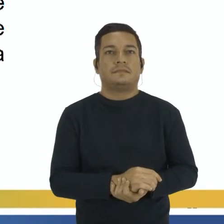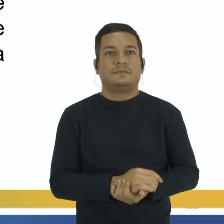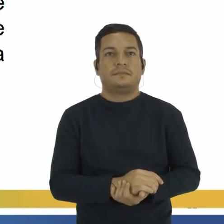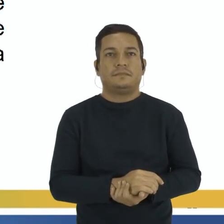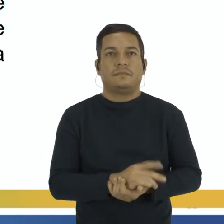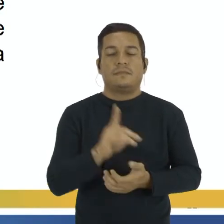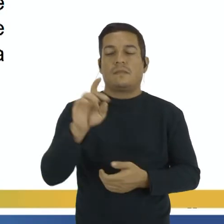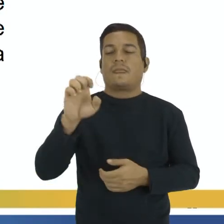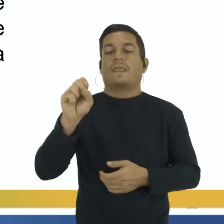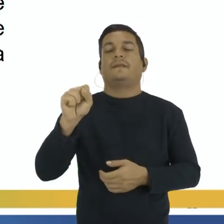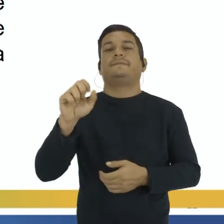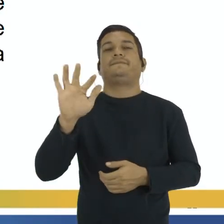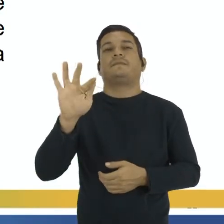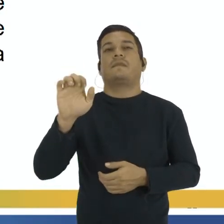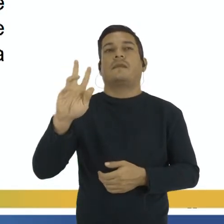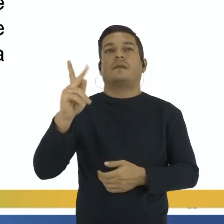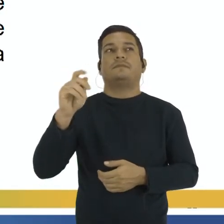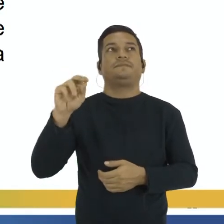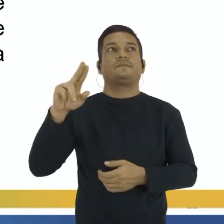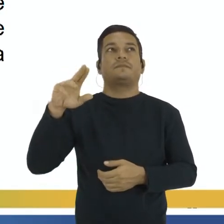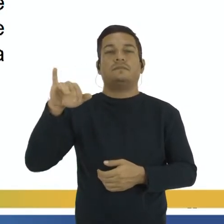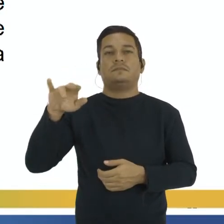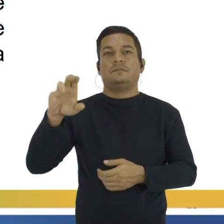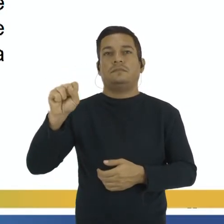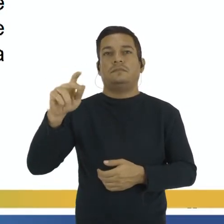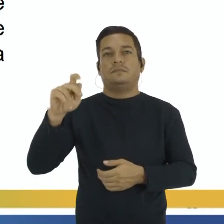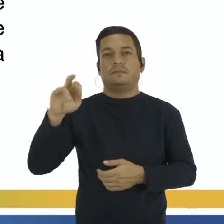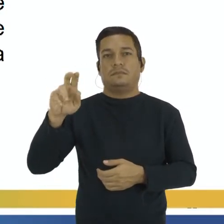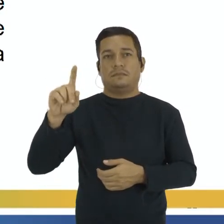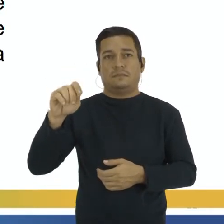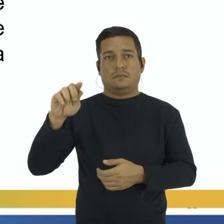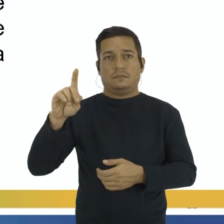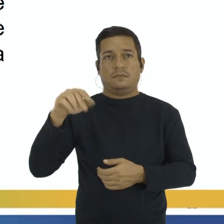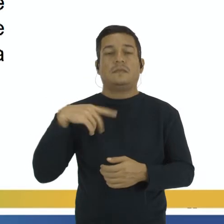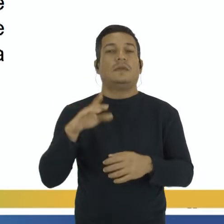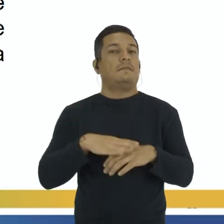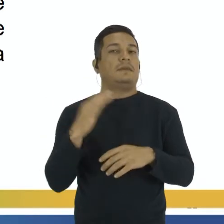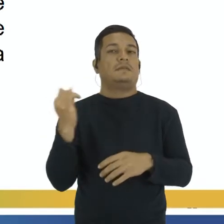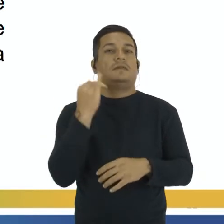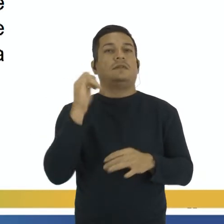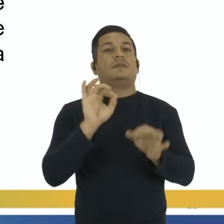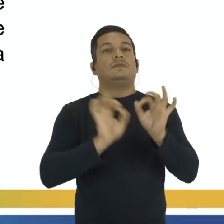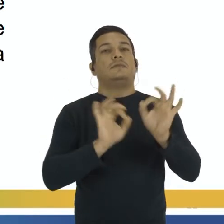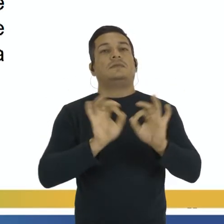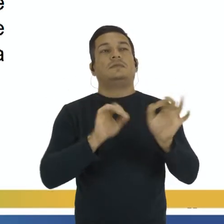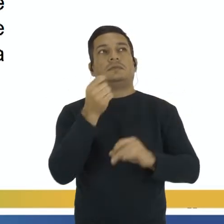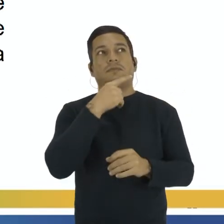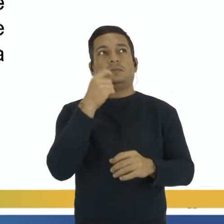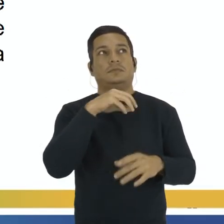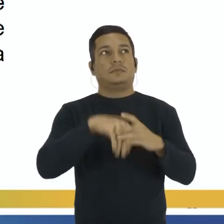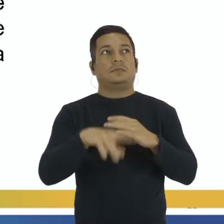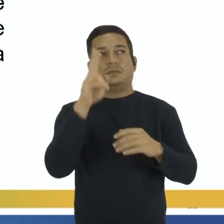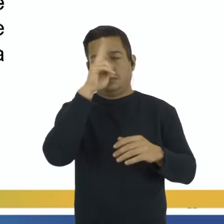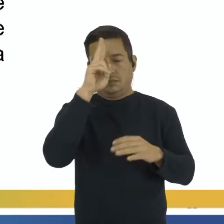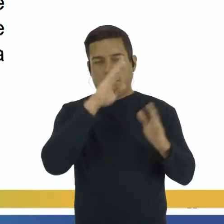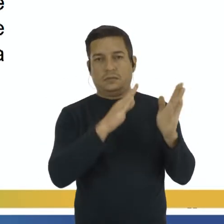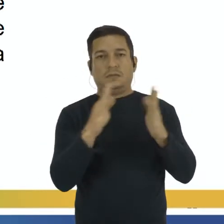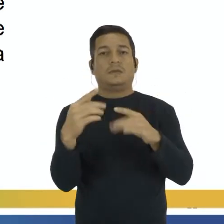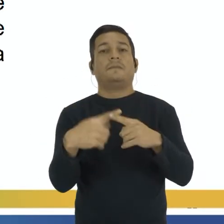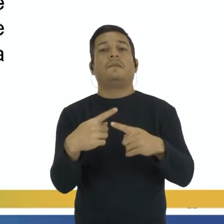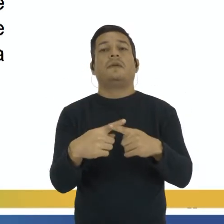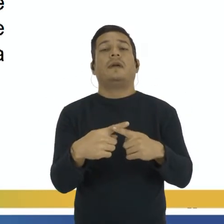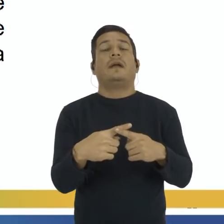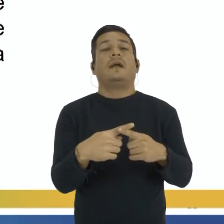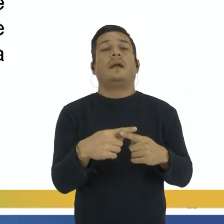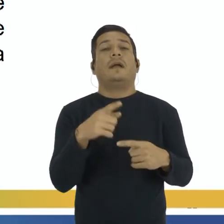Desfecho inesperado. Esse, com certeza, é o elemento mais importante de construção do humor dentro da HQ. Por quê? Porque